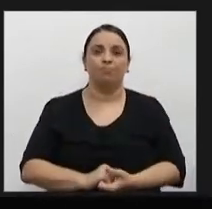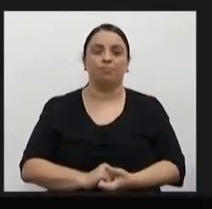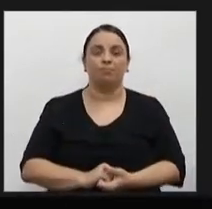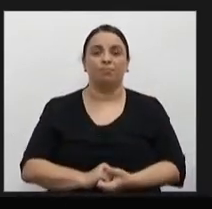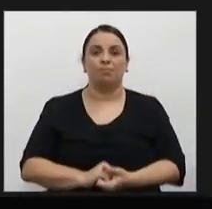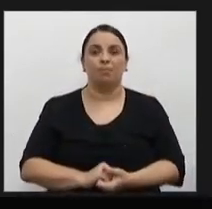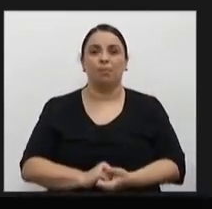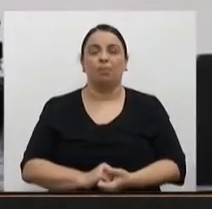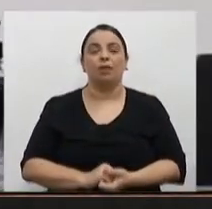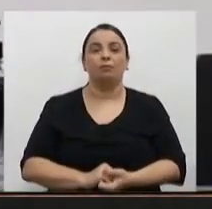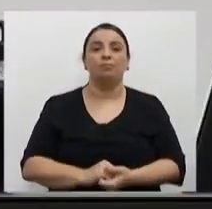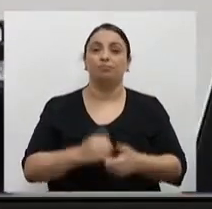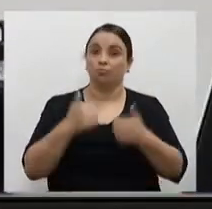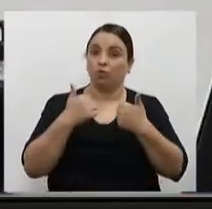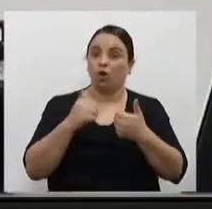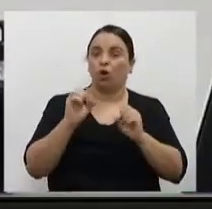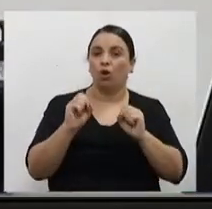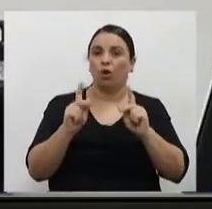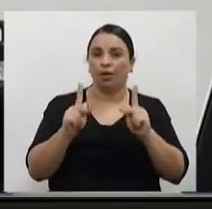Ok,